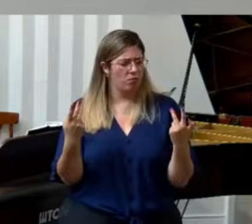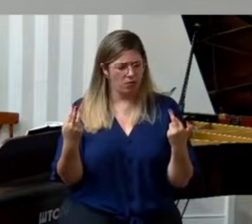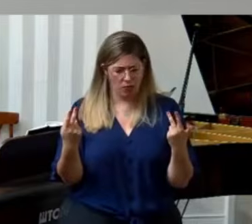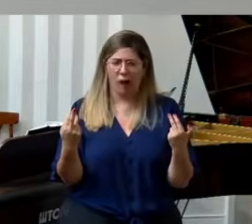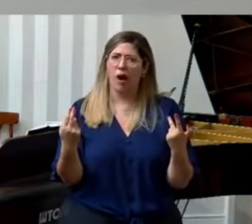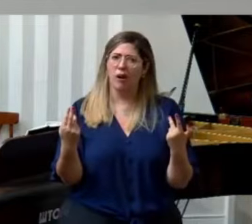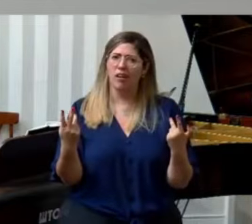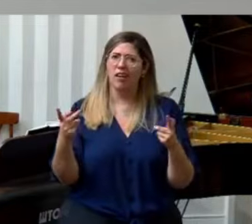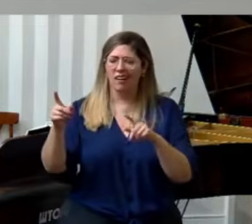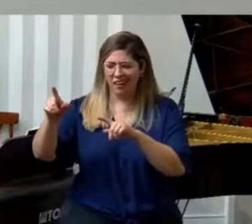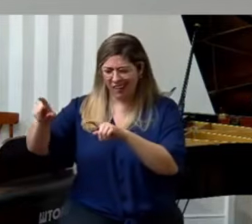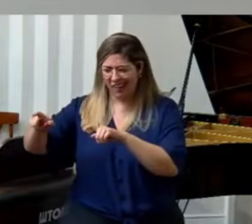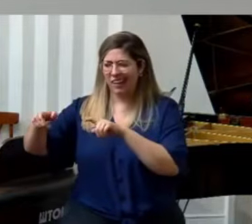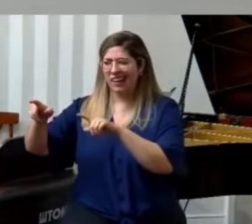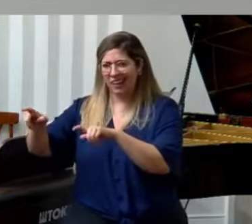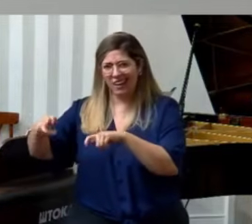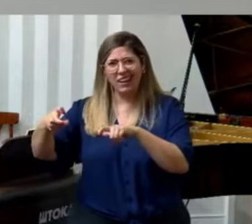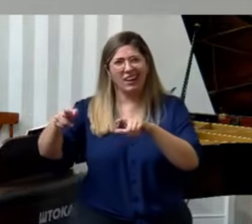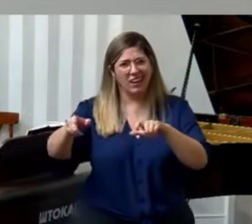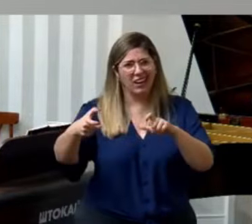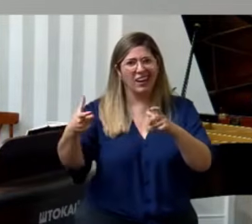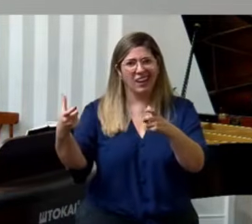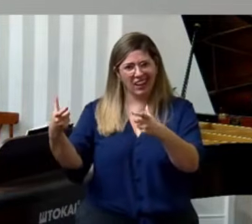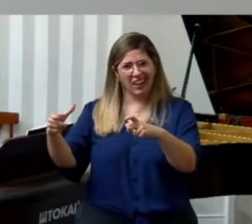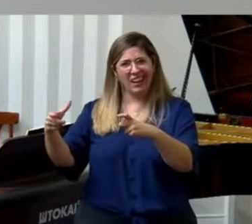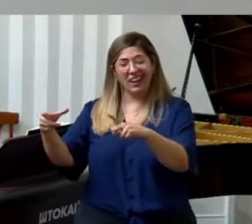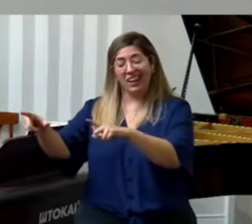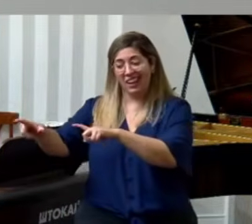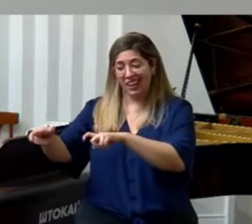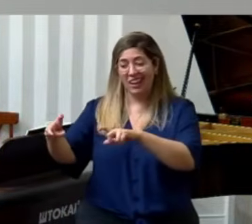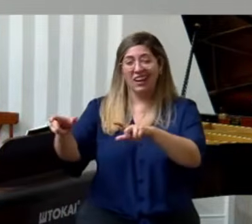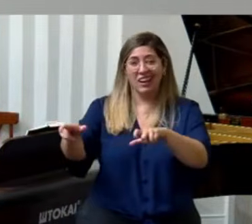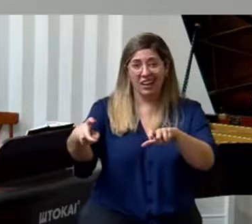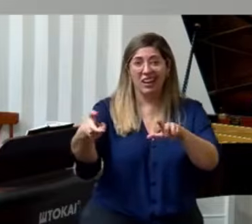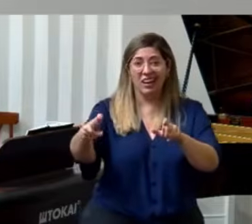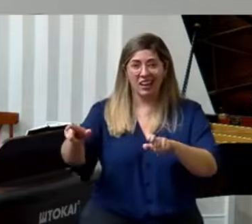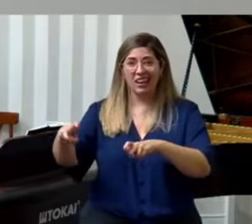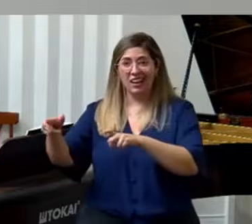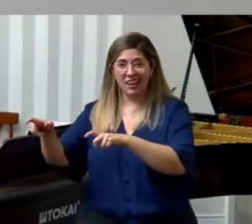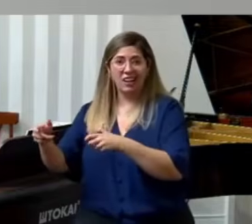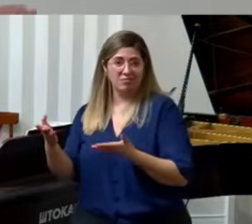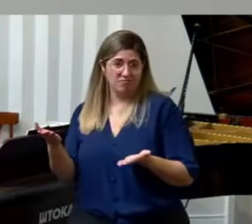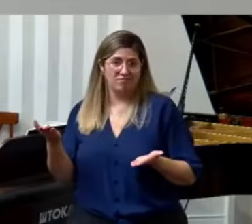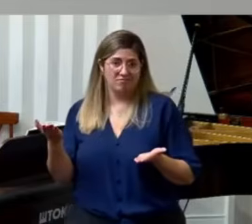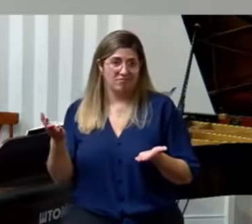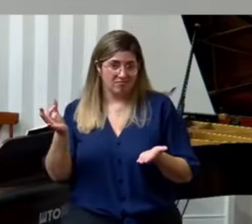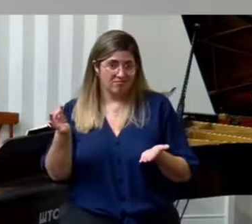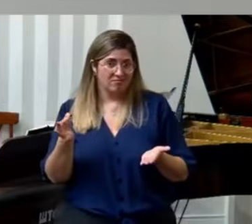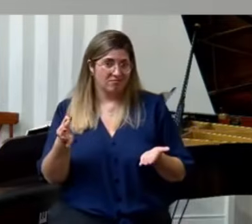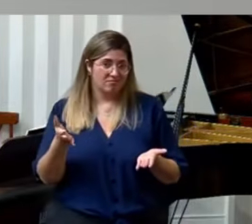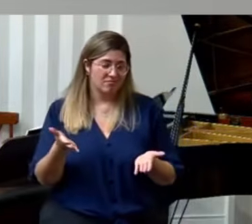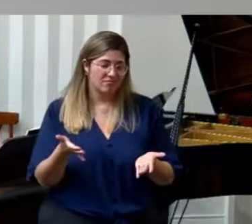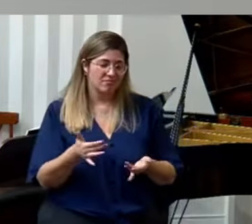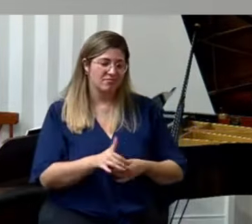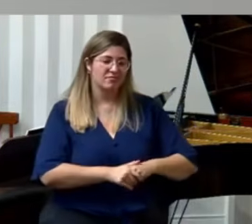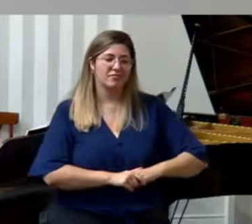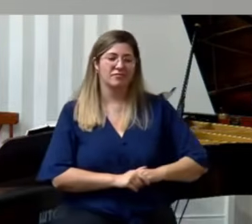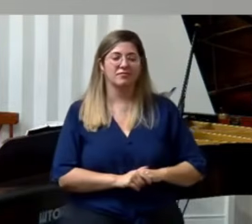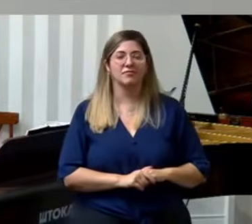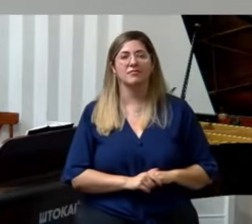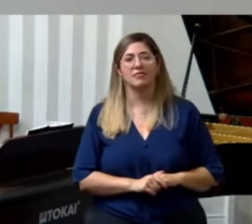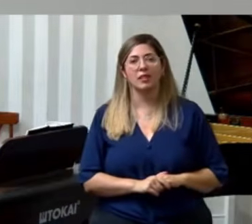fazia dentro do jardim. Com exceção, é claro, de guardar o jardim, porque não tem como guardar o jardim se você não está